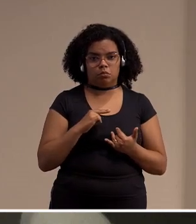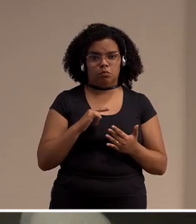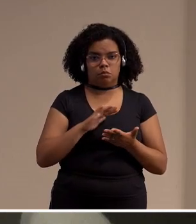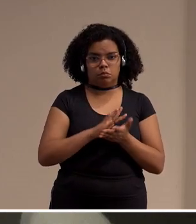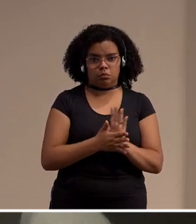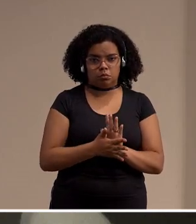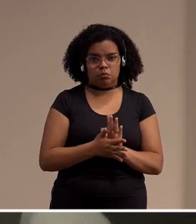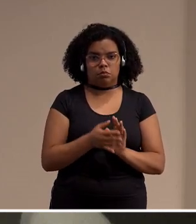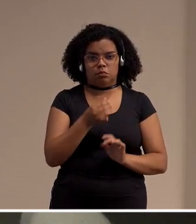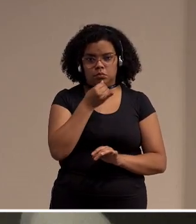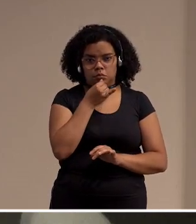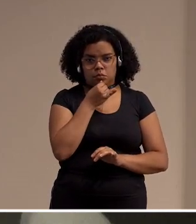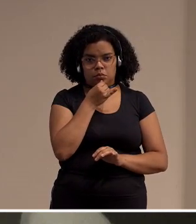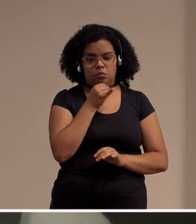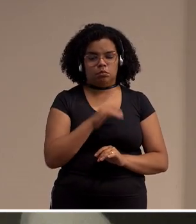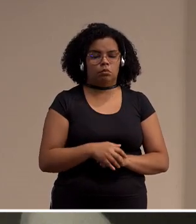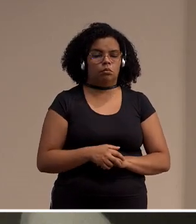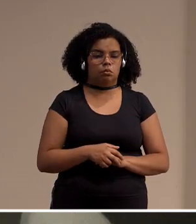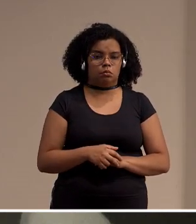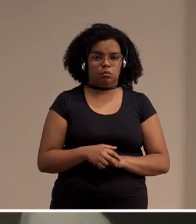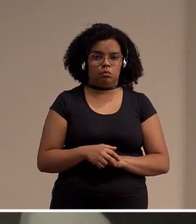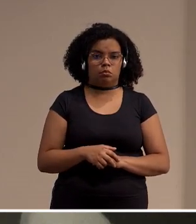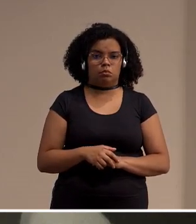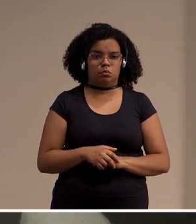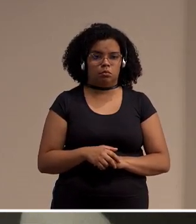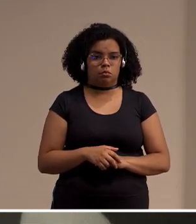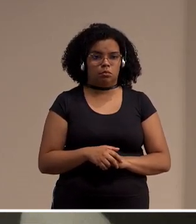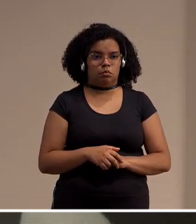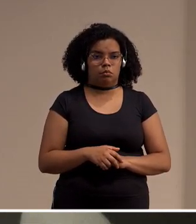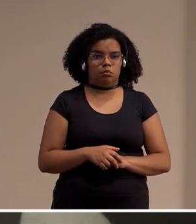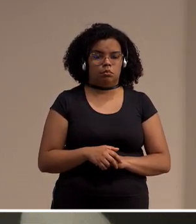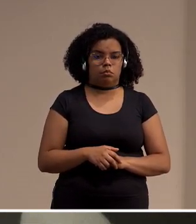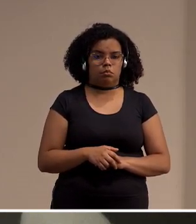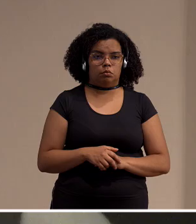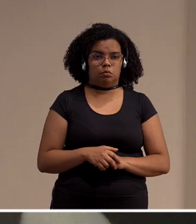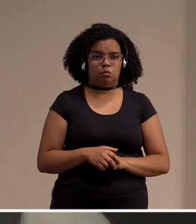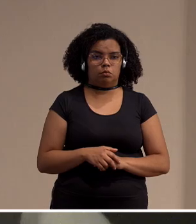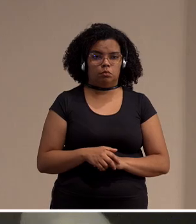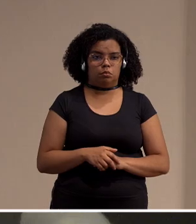trágico nessa coincidência histórica que a ficção muito bem pode explorar.